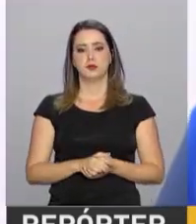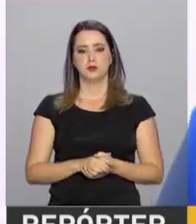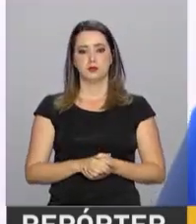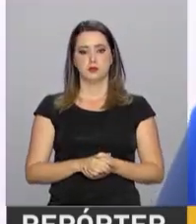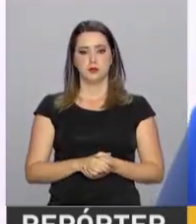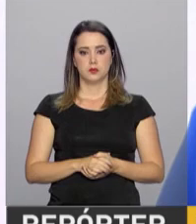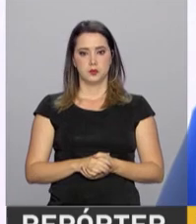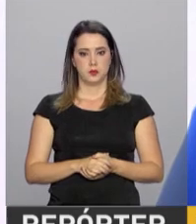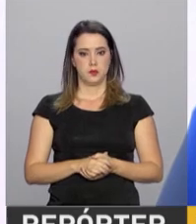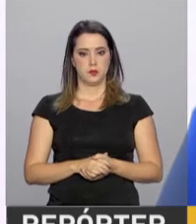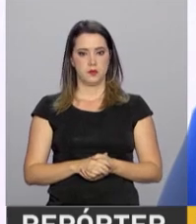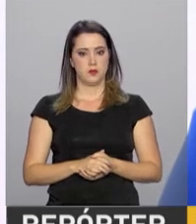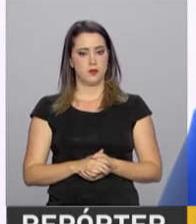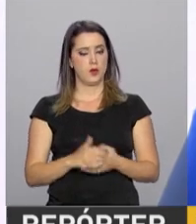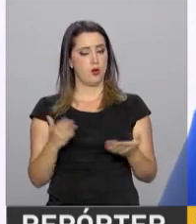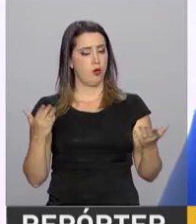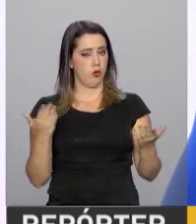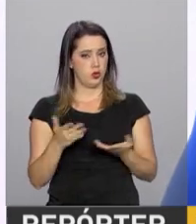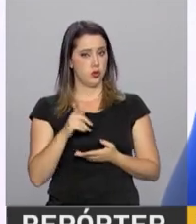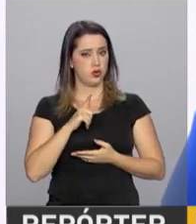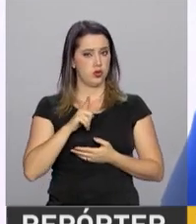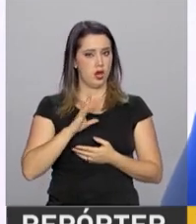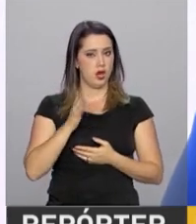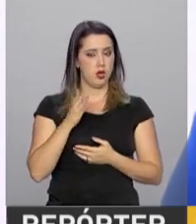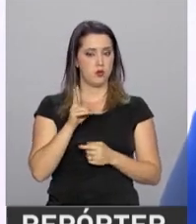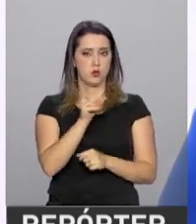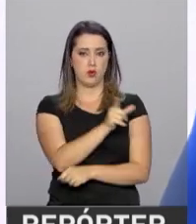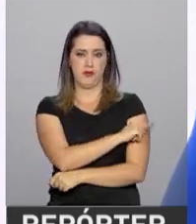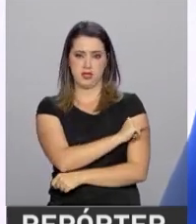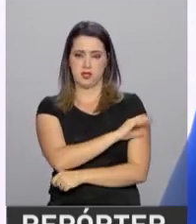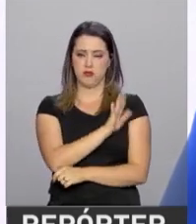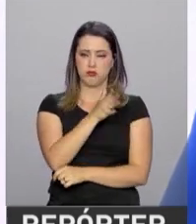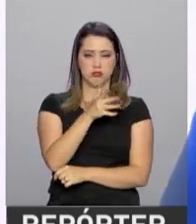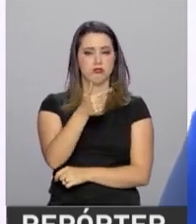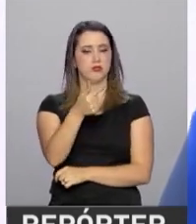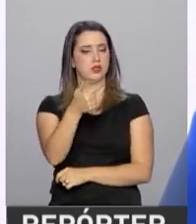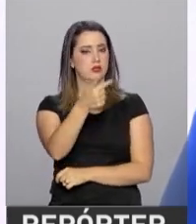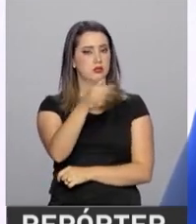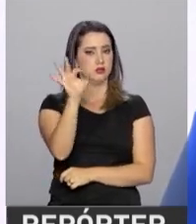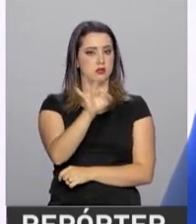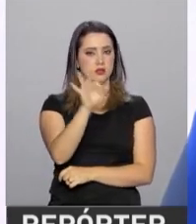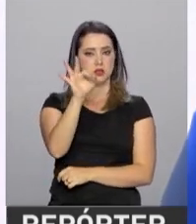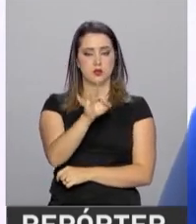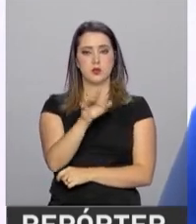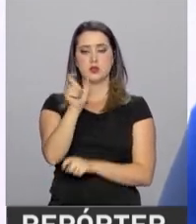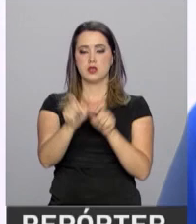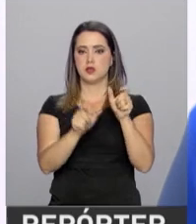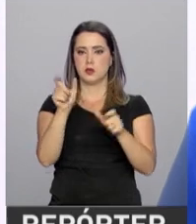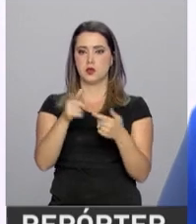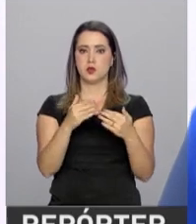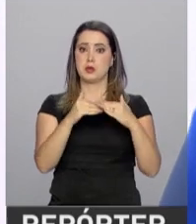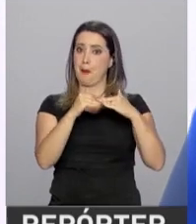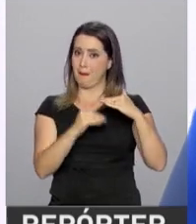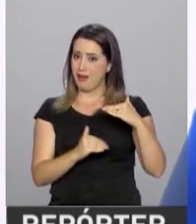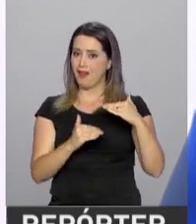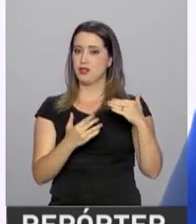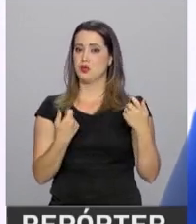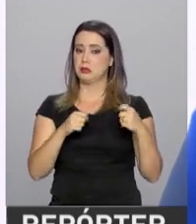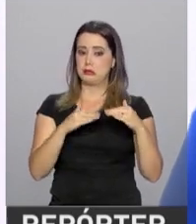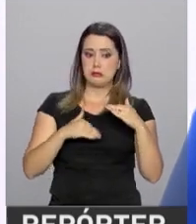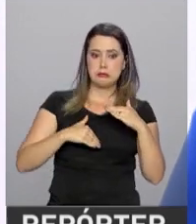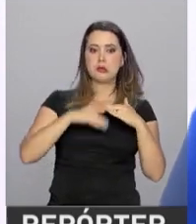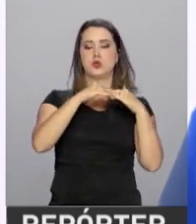cobertura em nível nacional de 77% como eu havia colocado muito baixo uma vez que a nossa recomendação é de